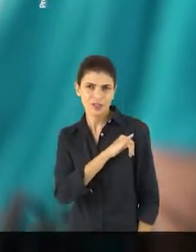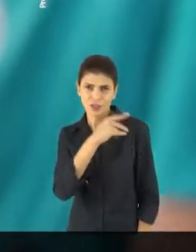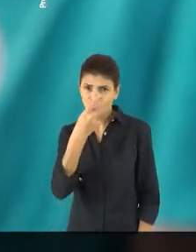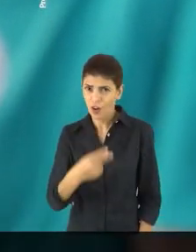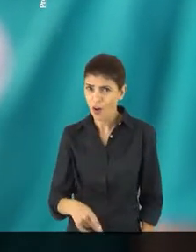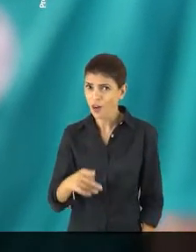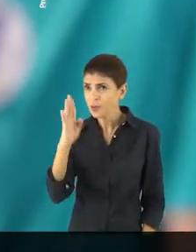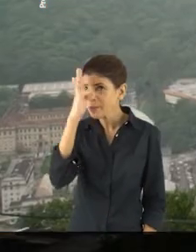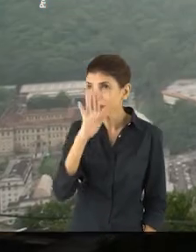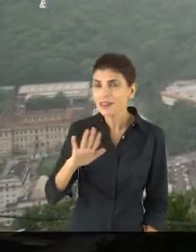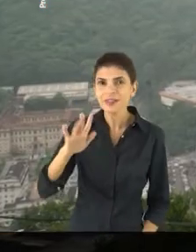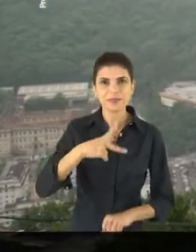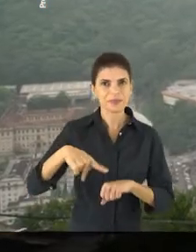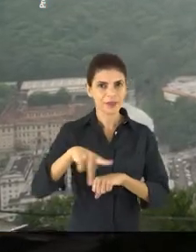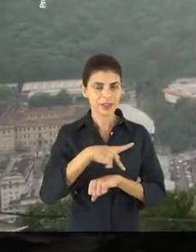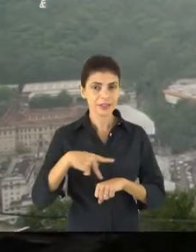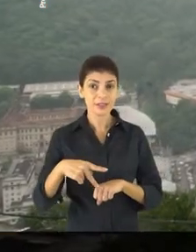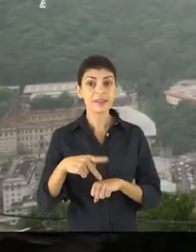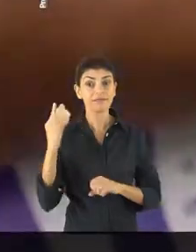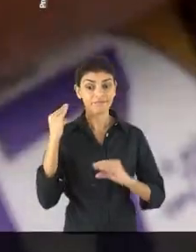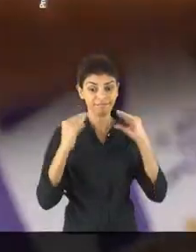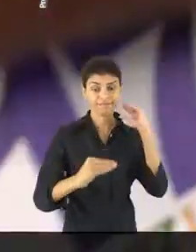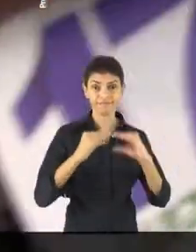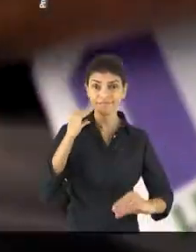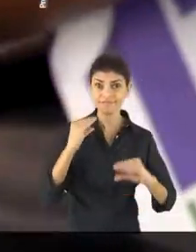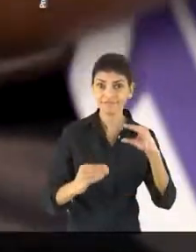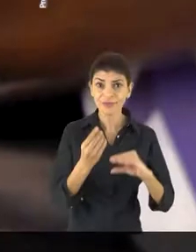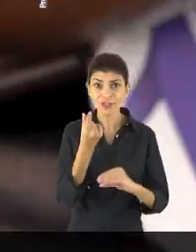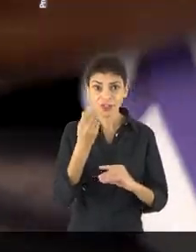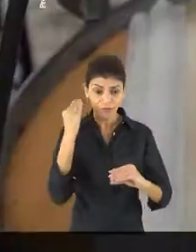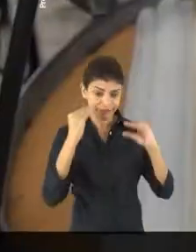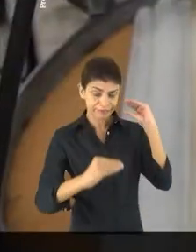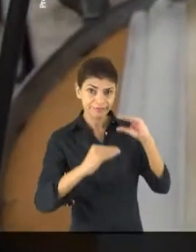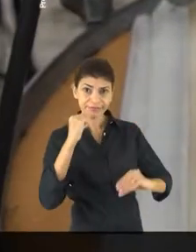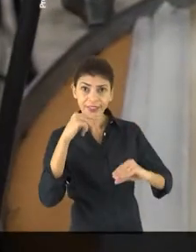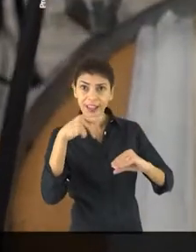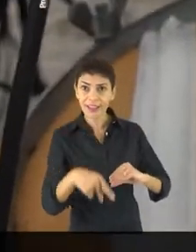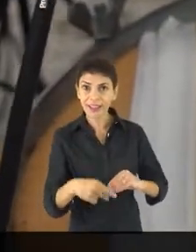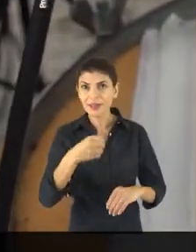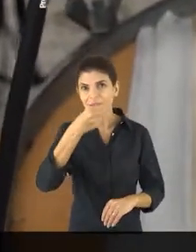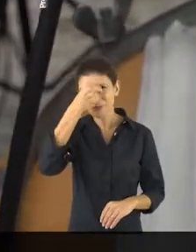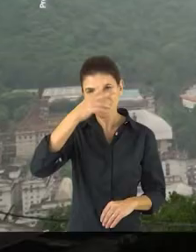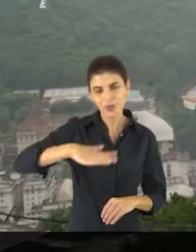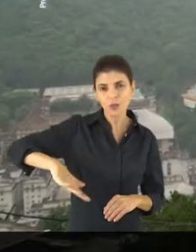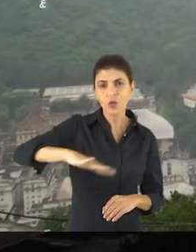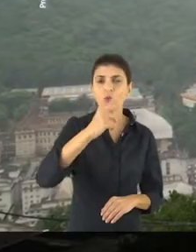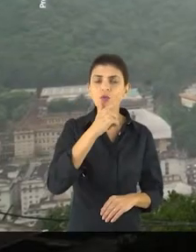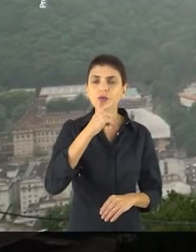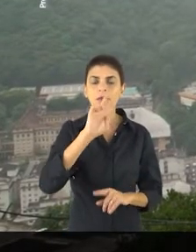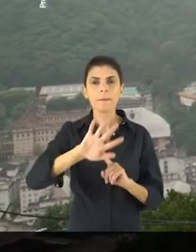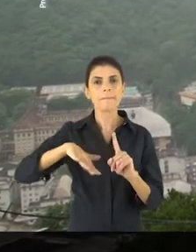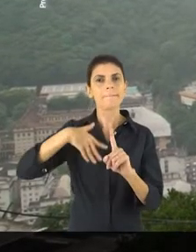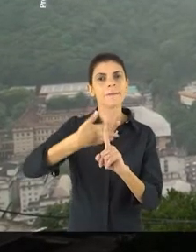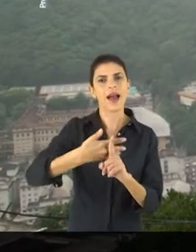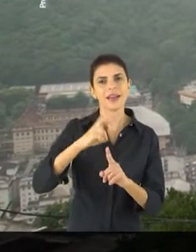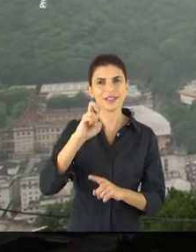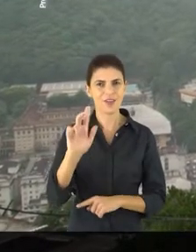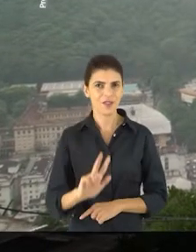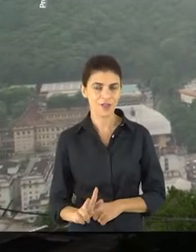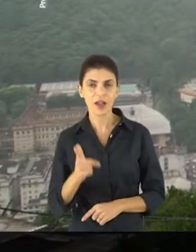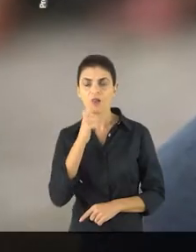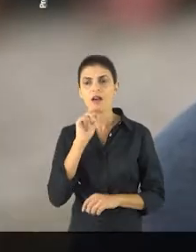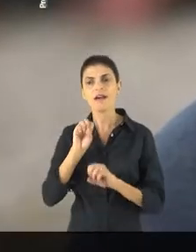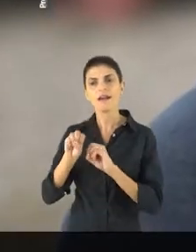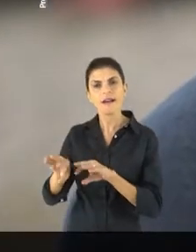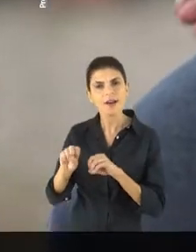país. Você vendo o samba como investimento para o município, cada real investido, você tem revertido 5 vezes